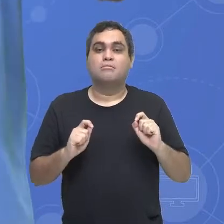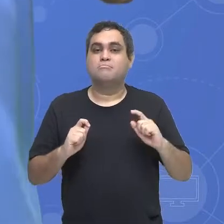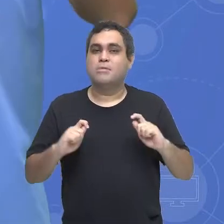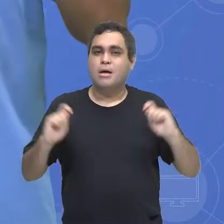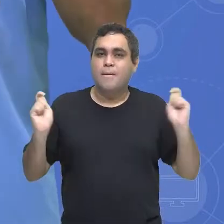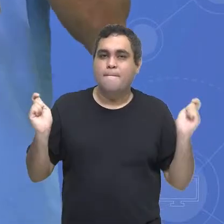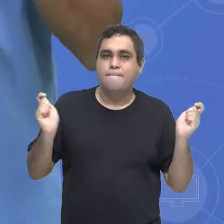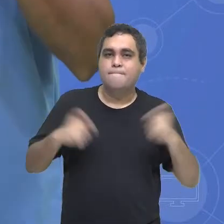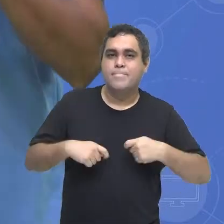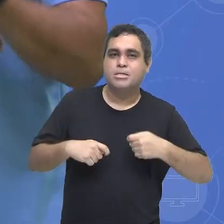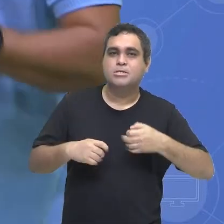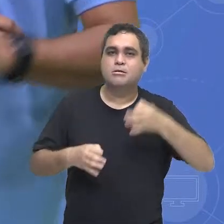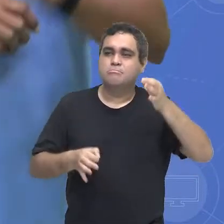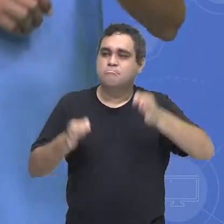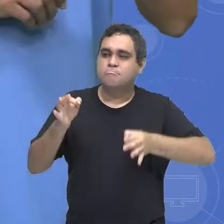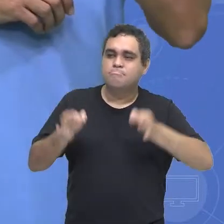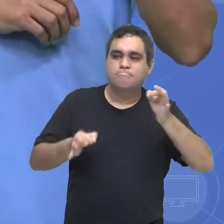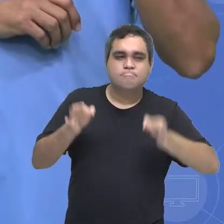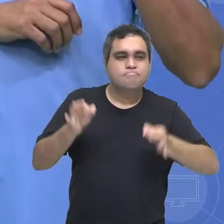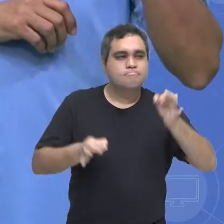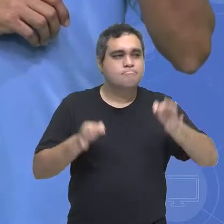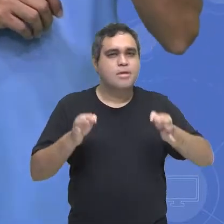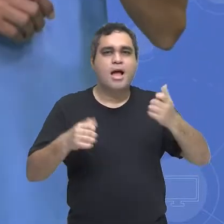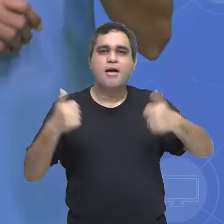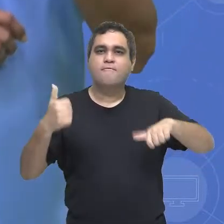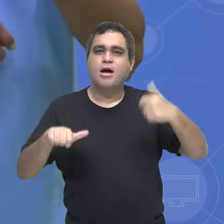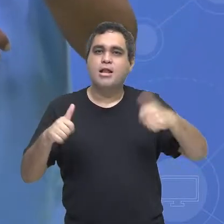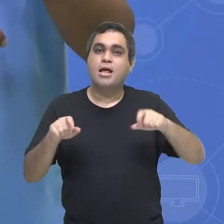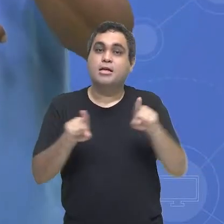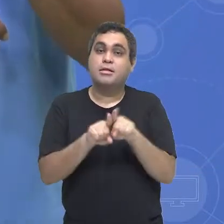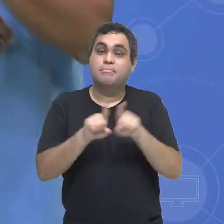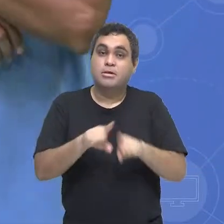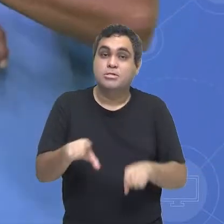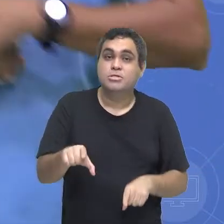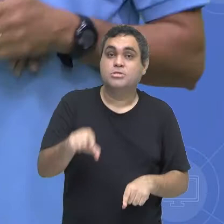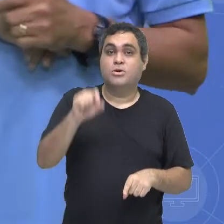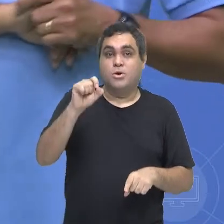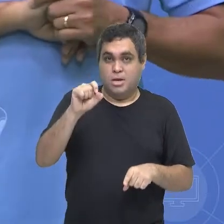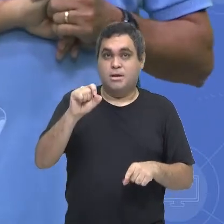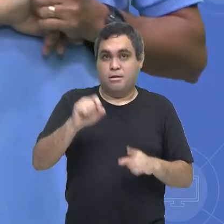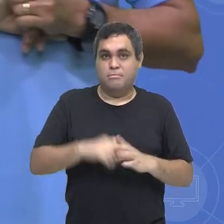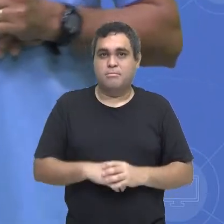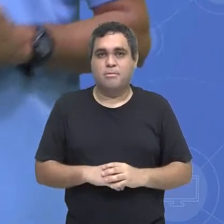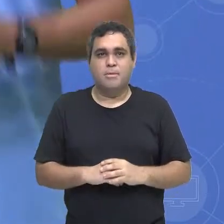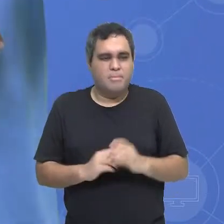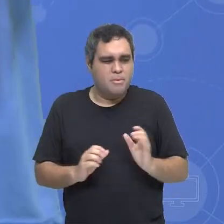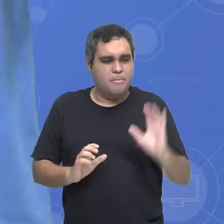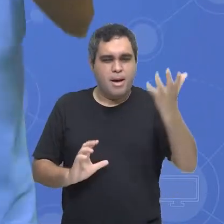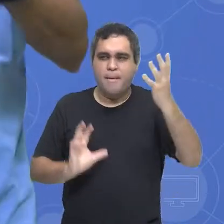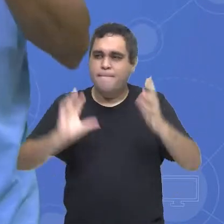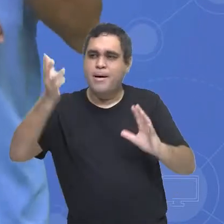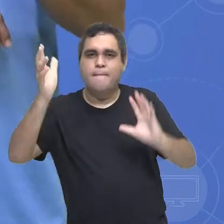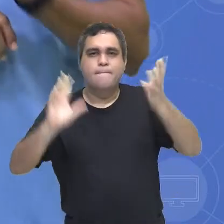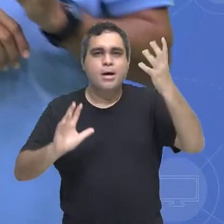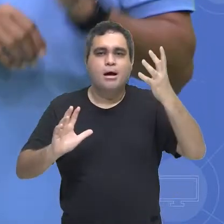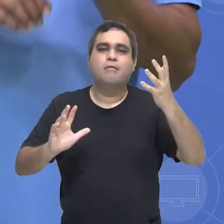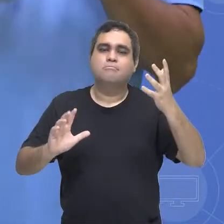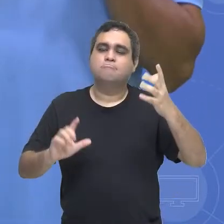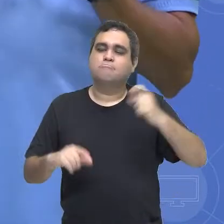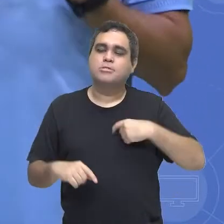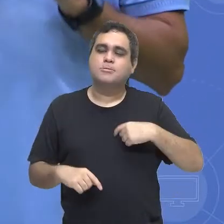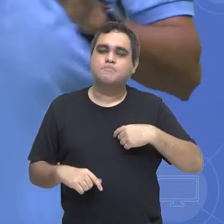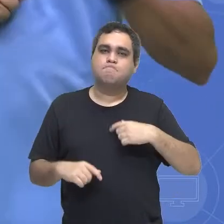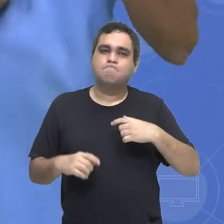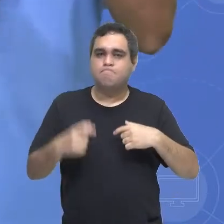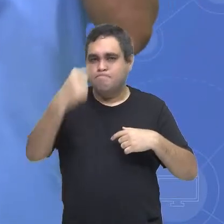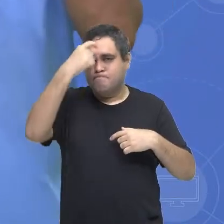de julgar ações e de escolher, dentre as circunstâncias possíveis, seu próprio caminho da